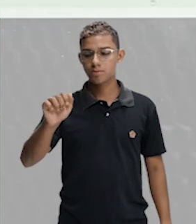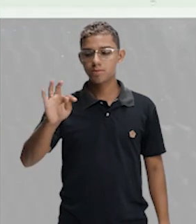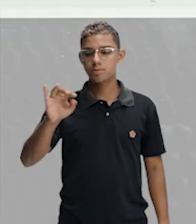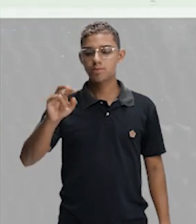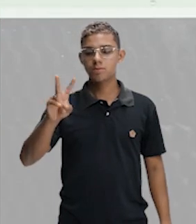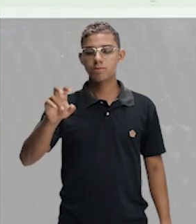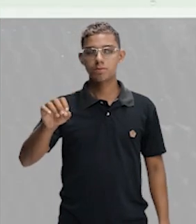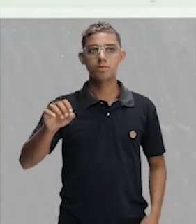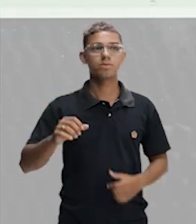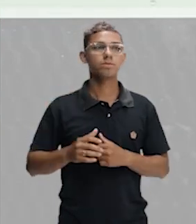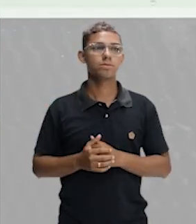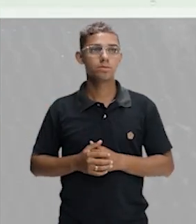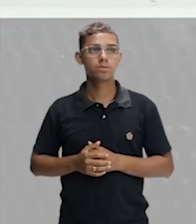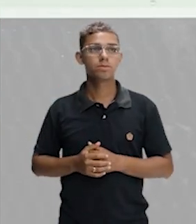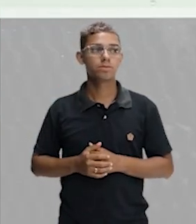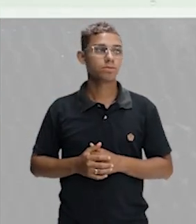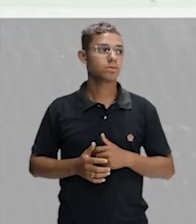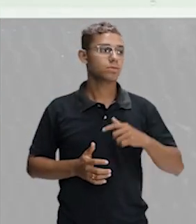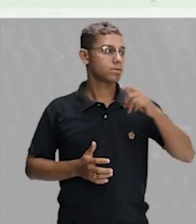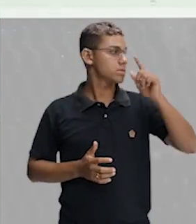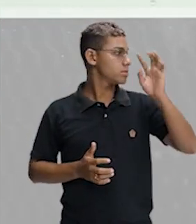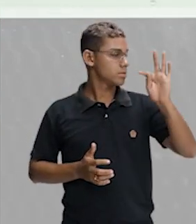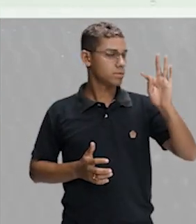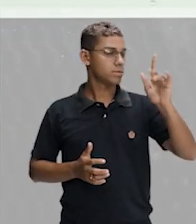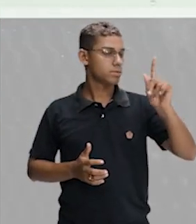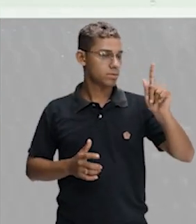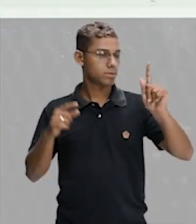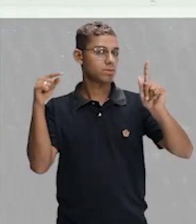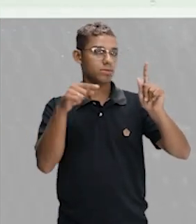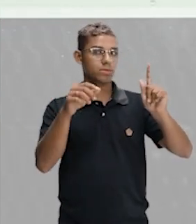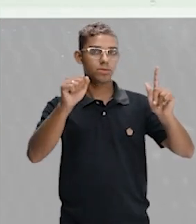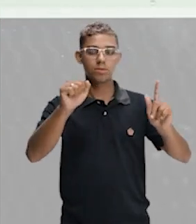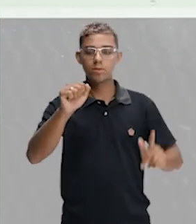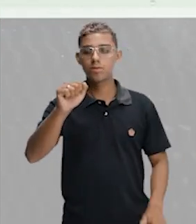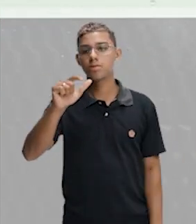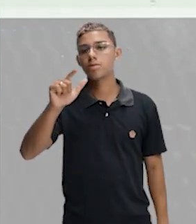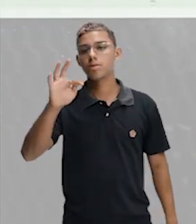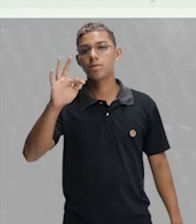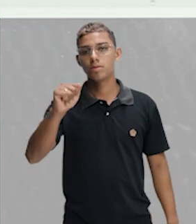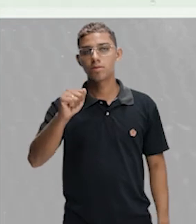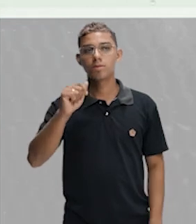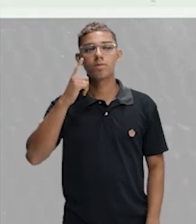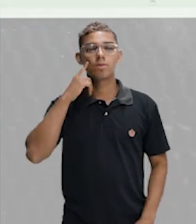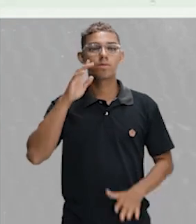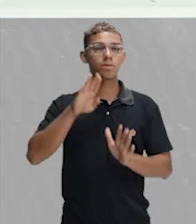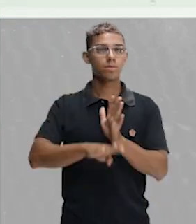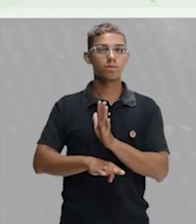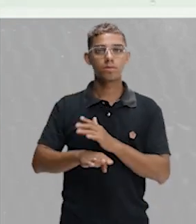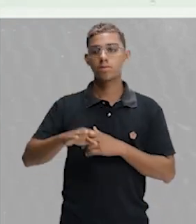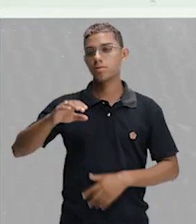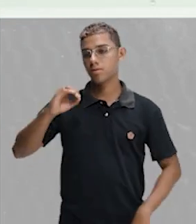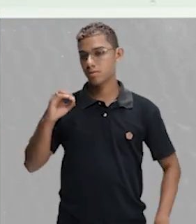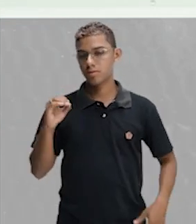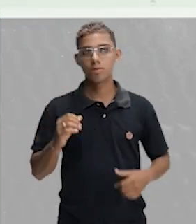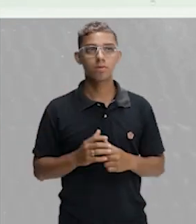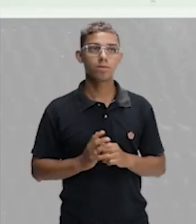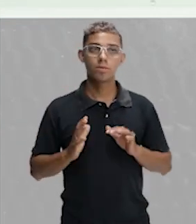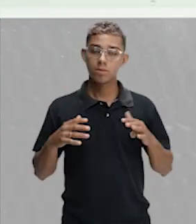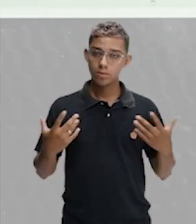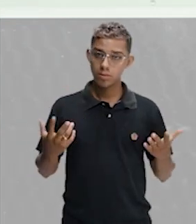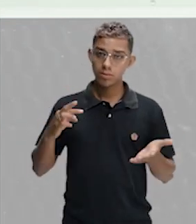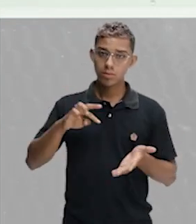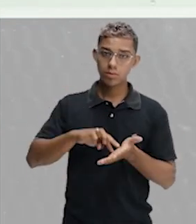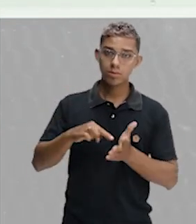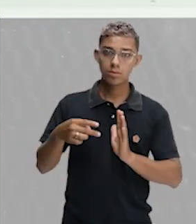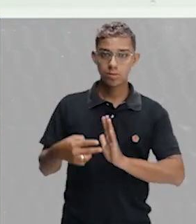a tangente de Alfa então a gente de Alfa ela é menor do que Zero Isso vai implicar que